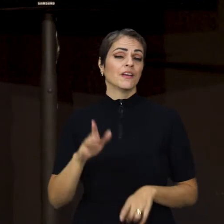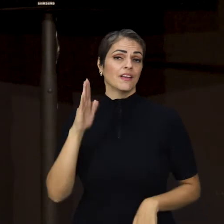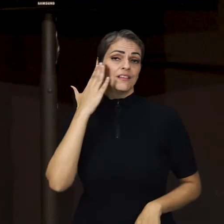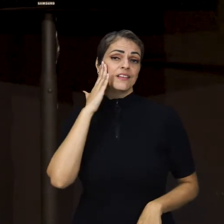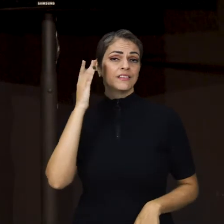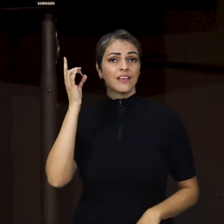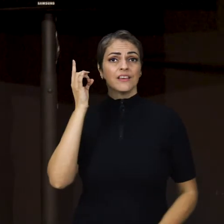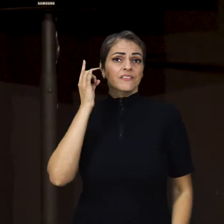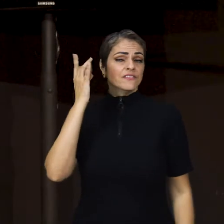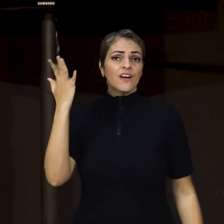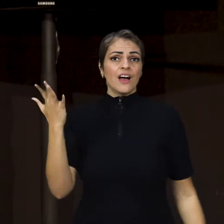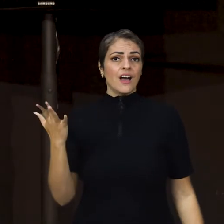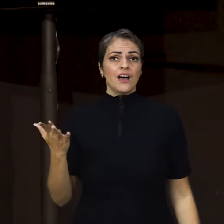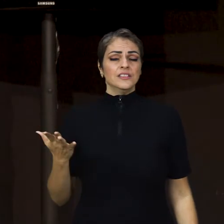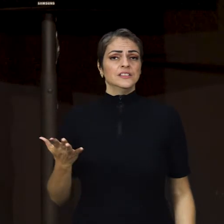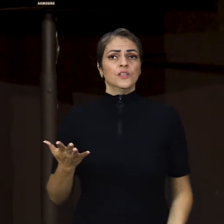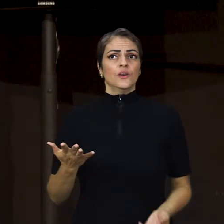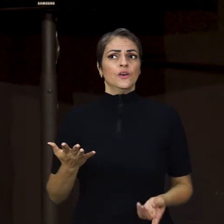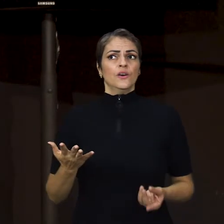facilmente